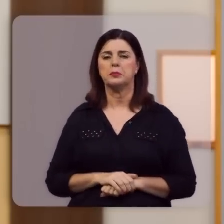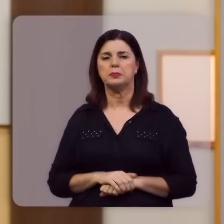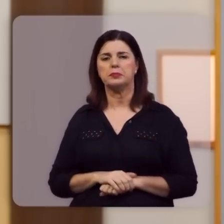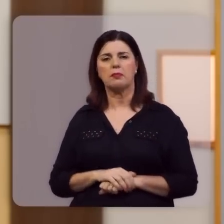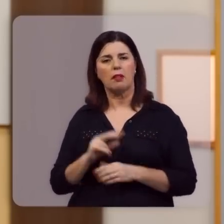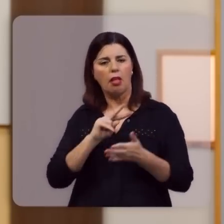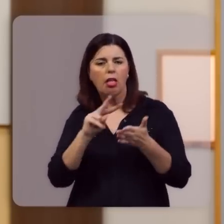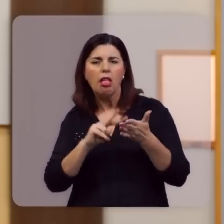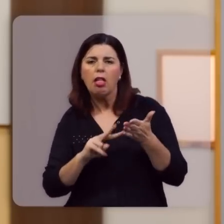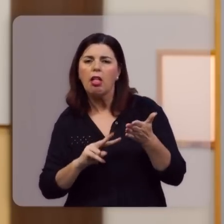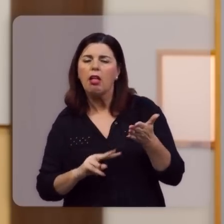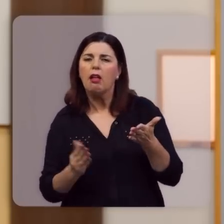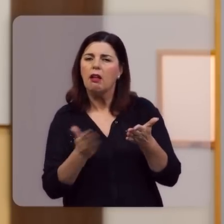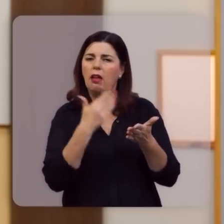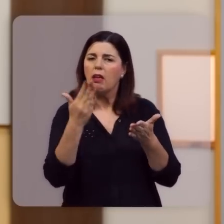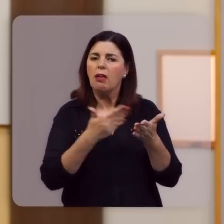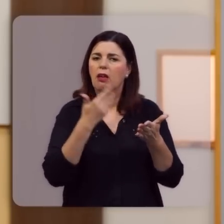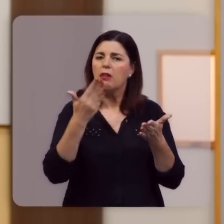na literatura,